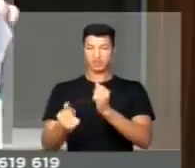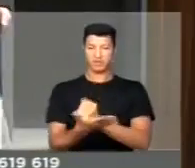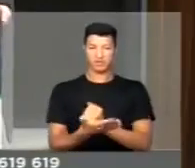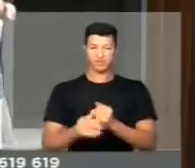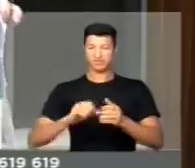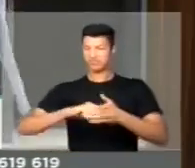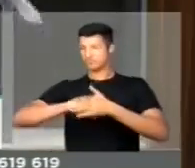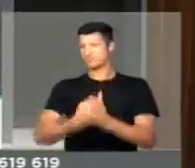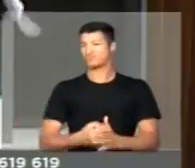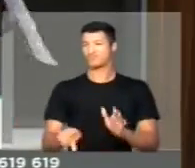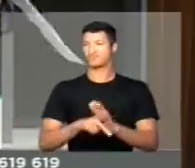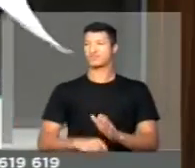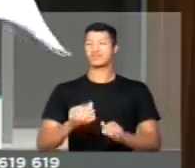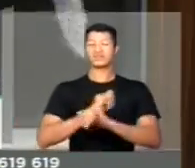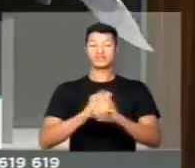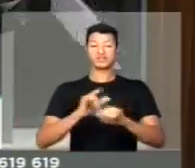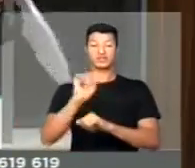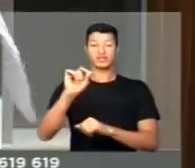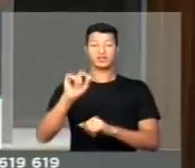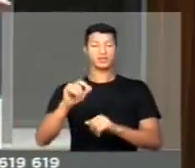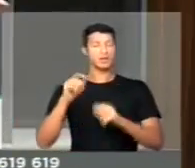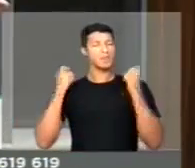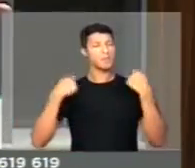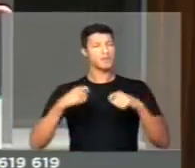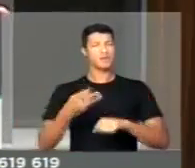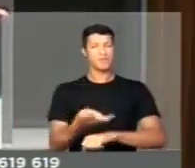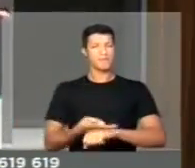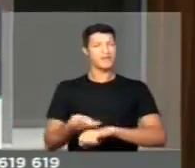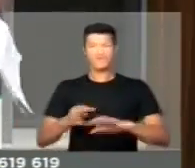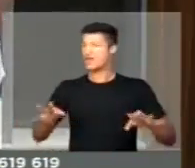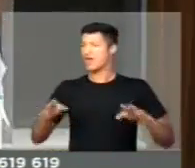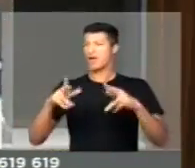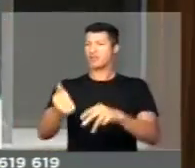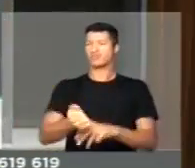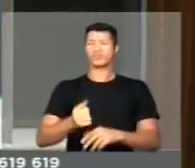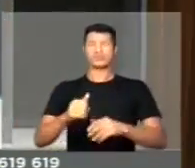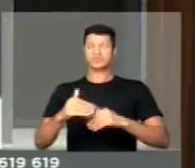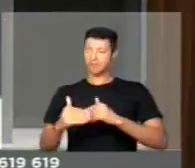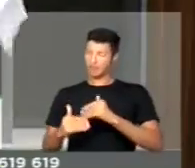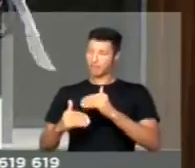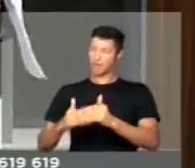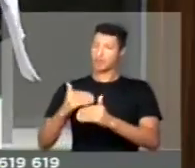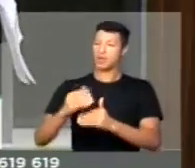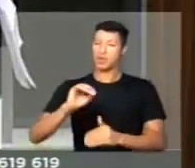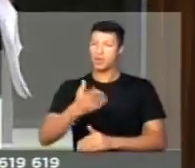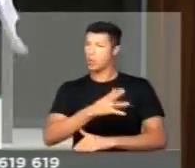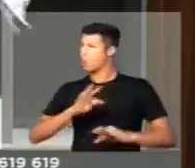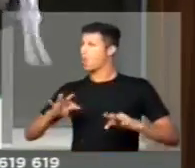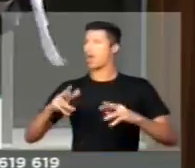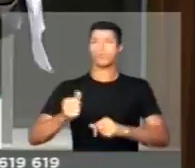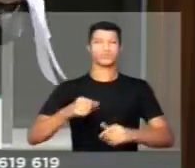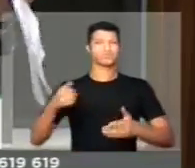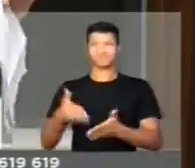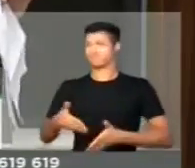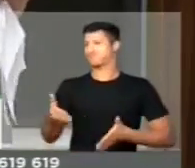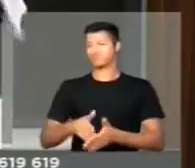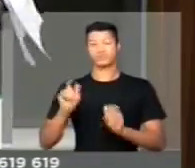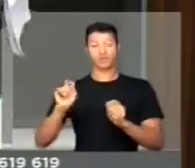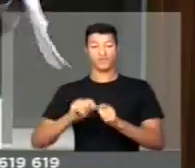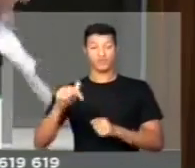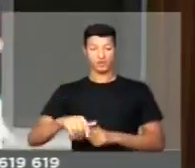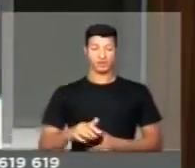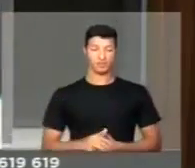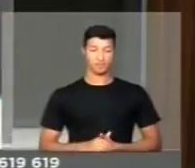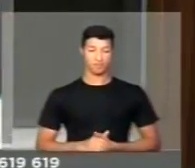de desgaste, para dizer: temos que privatizar tudo, de mansinho ou a todo custo. É isso que está sendo feito